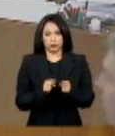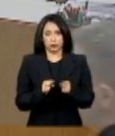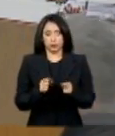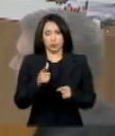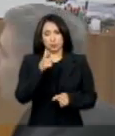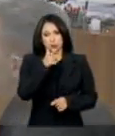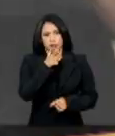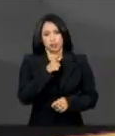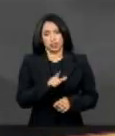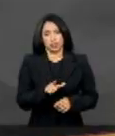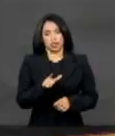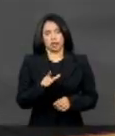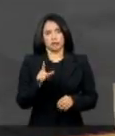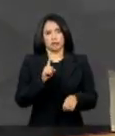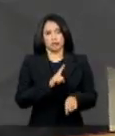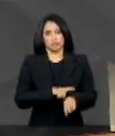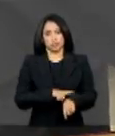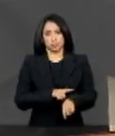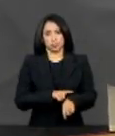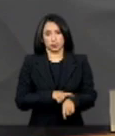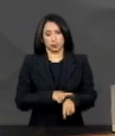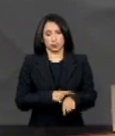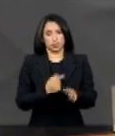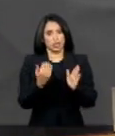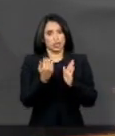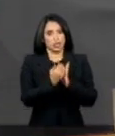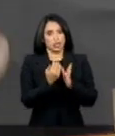tempo né porque a lista